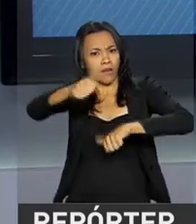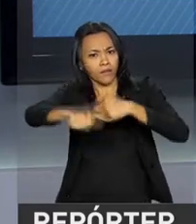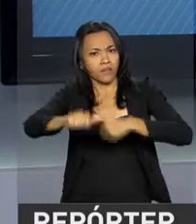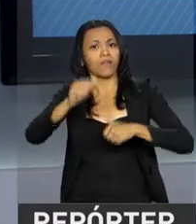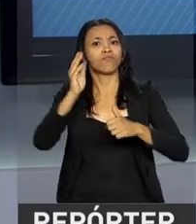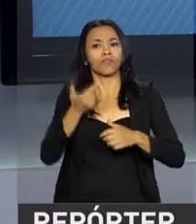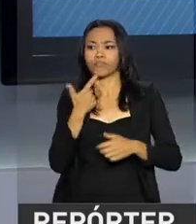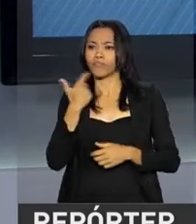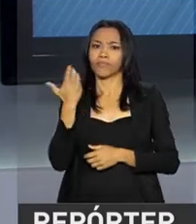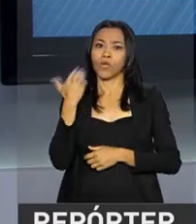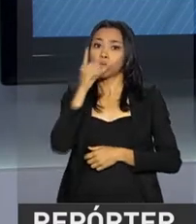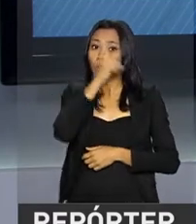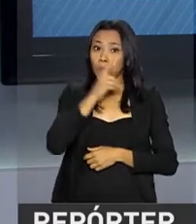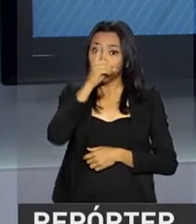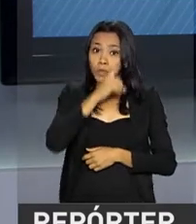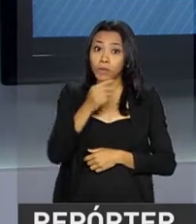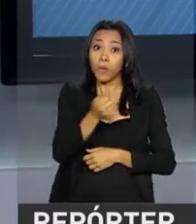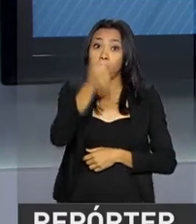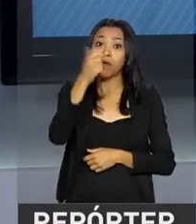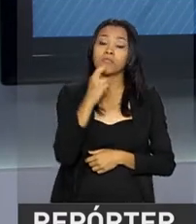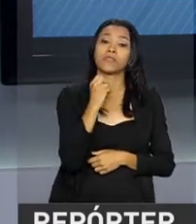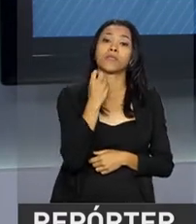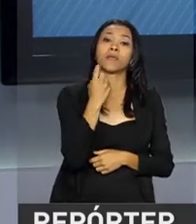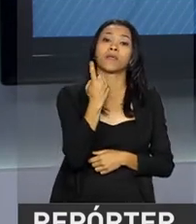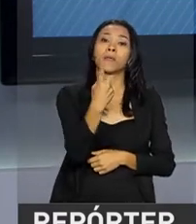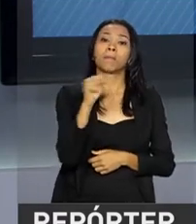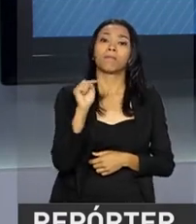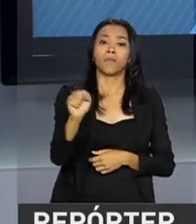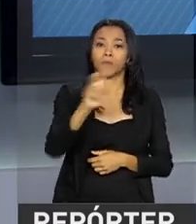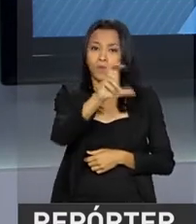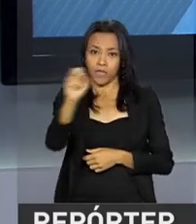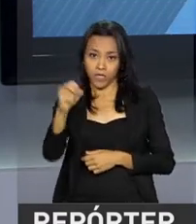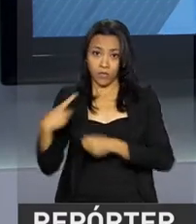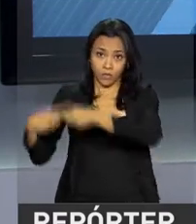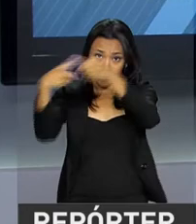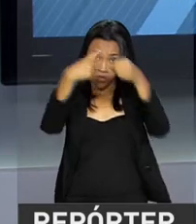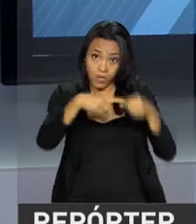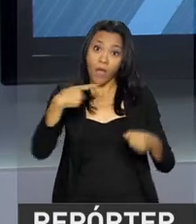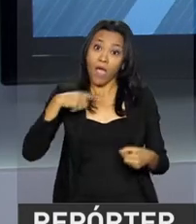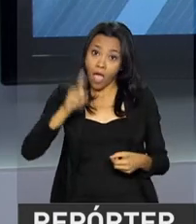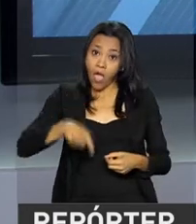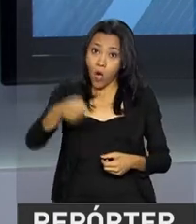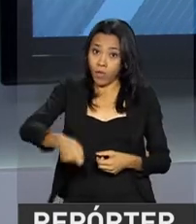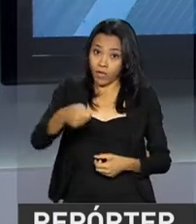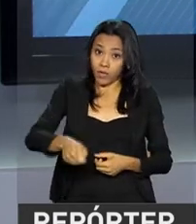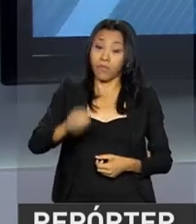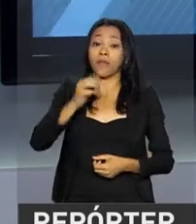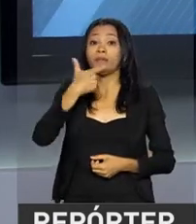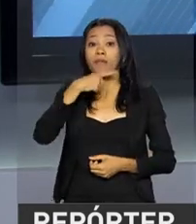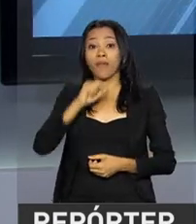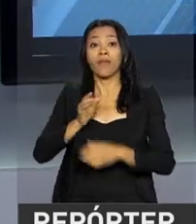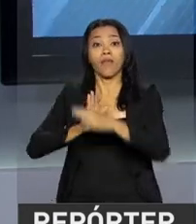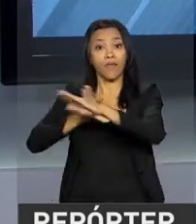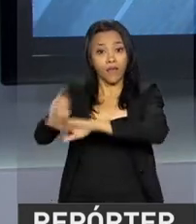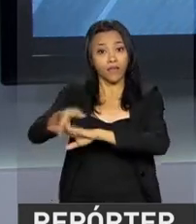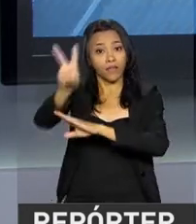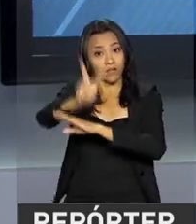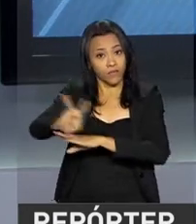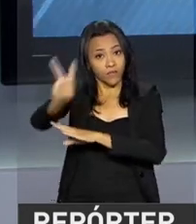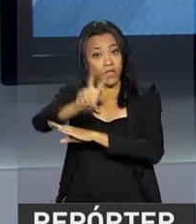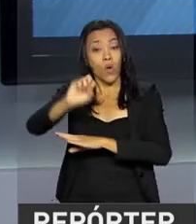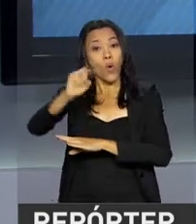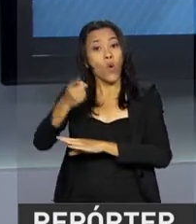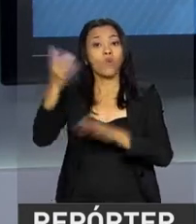domingo em quase 1.500 municípios o enade é obrigatório para os estudantes que estão ingressando ou concluindo cursos de